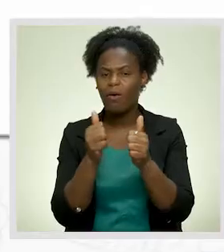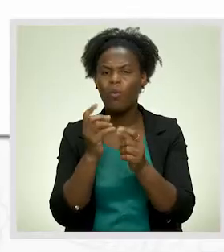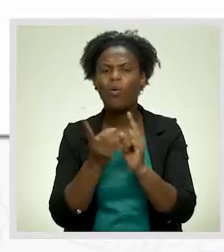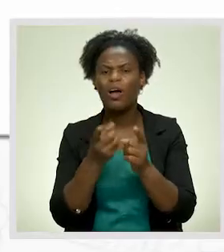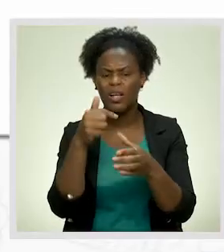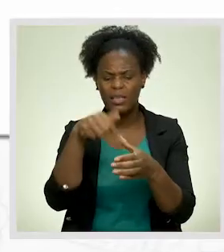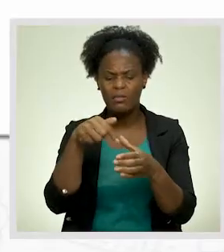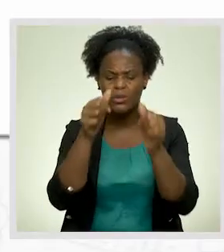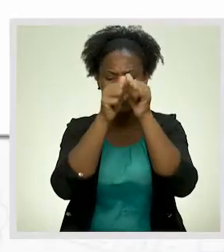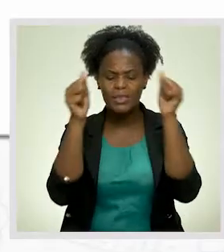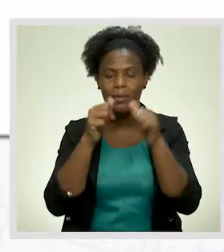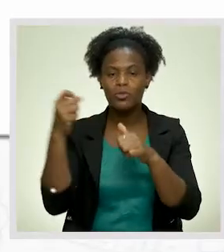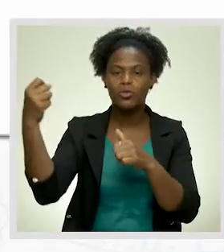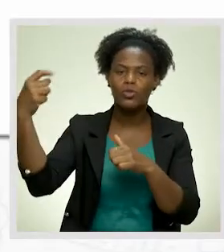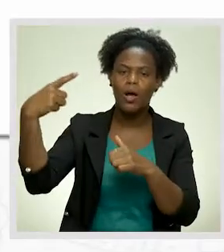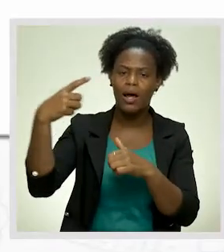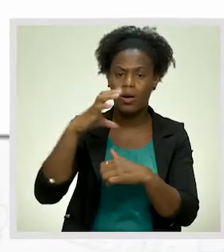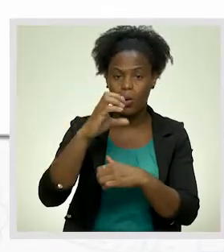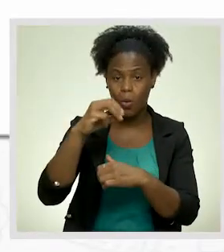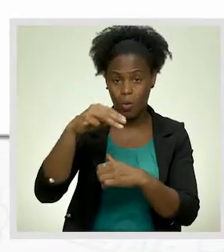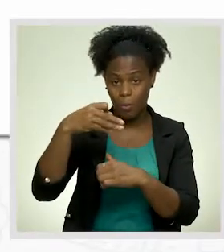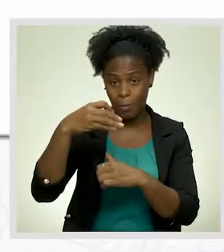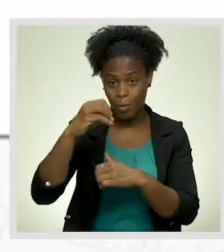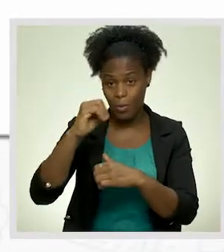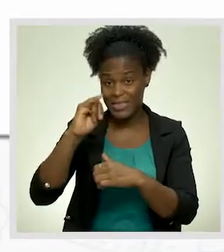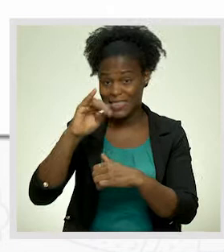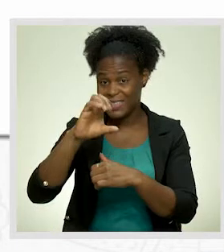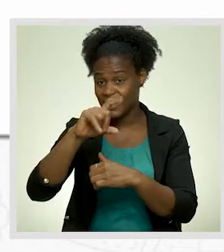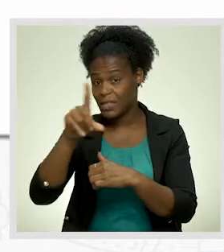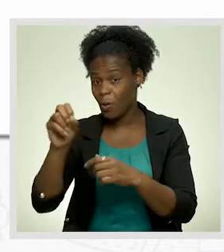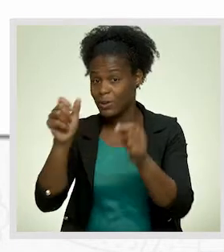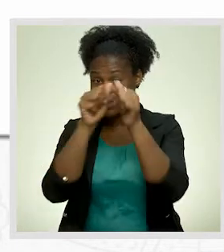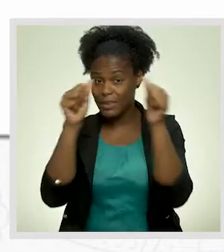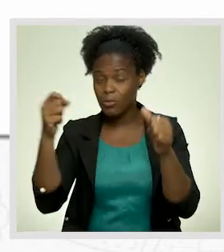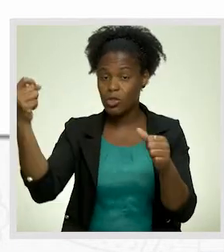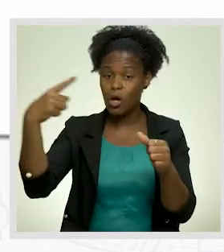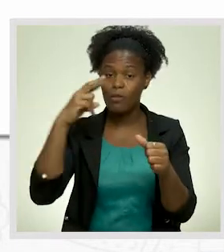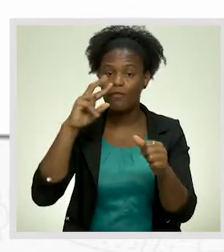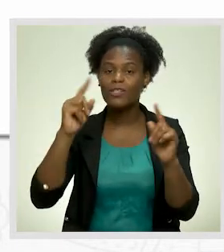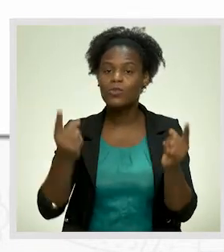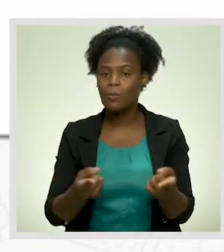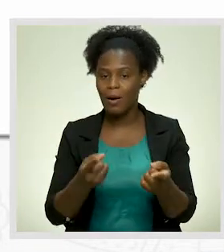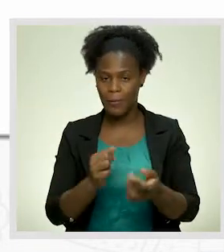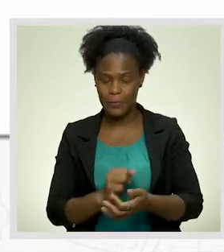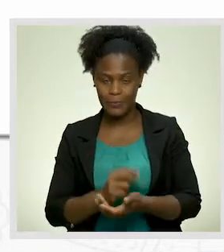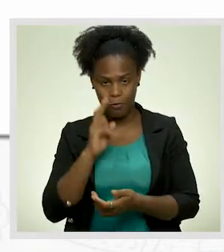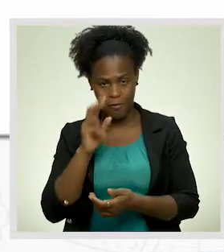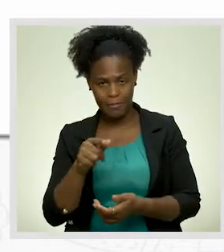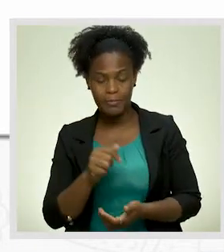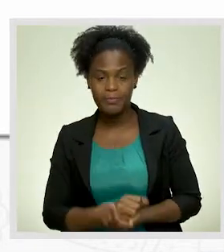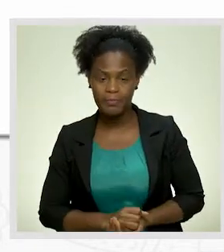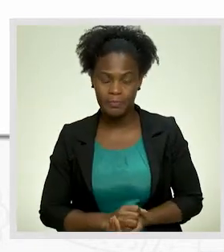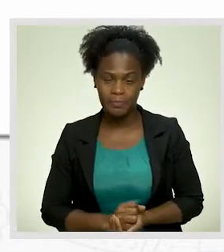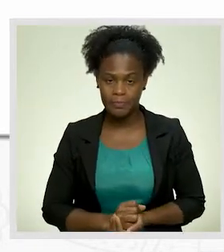composição do sistema solar. Conforme estão a ver no sumário, o sumário é composição do